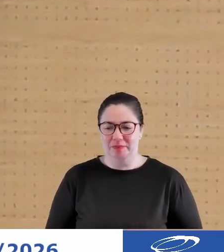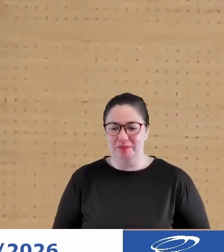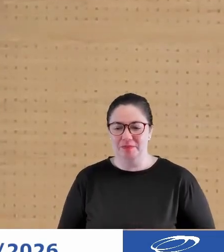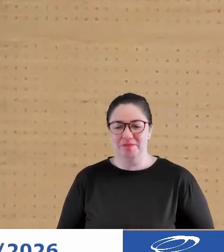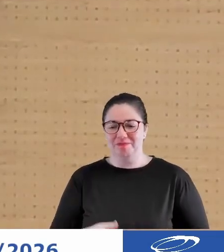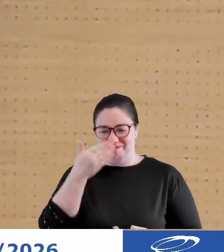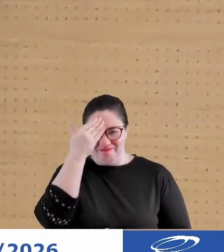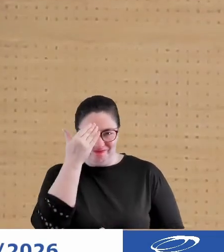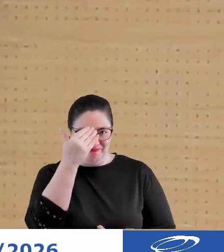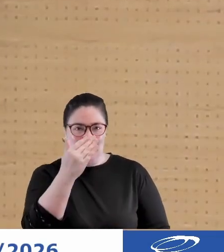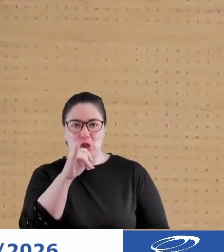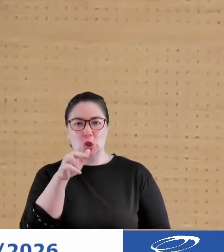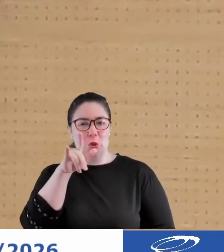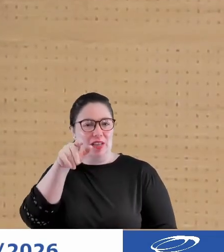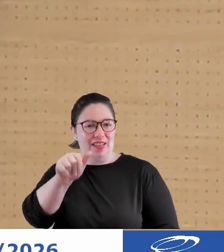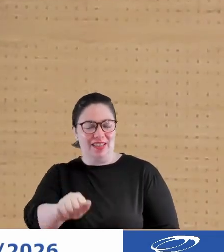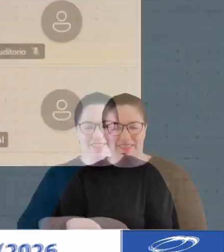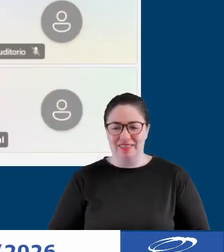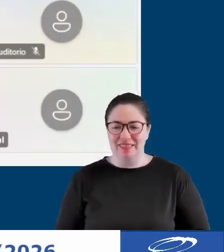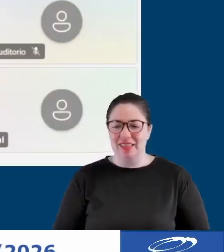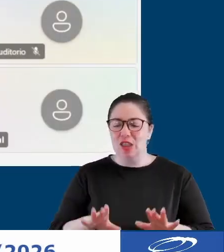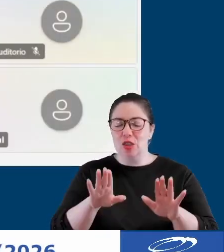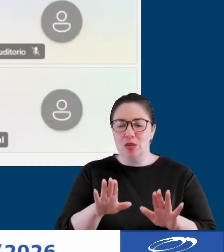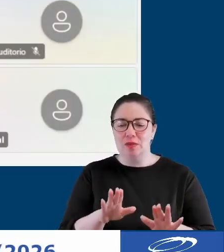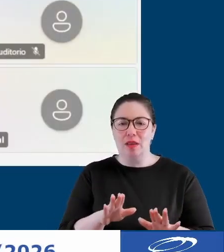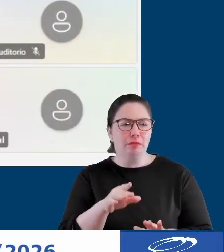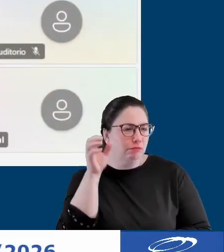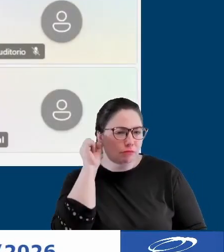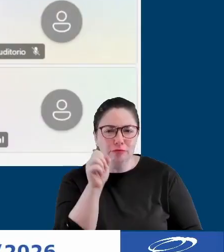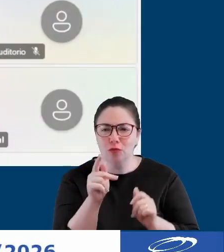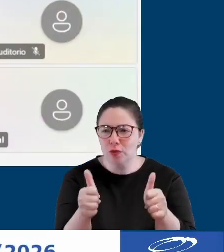Obrigado, Juliana. Só para confirmar, me ouvem bem? Me vem minha tela?